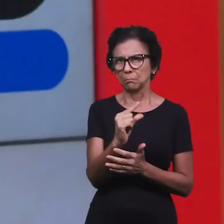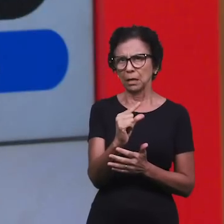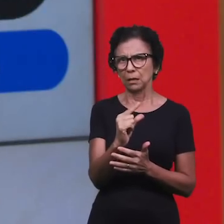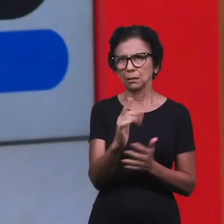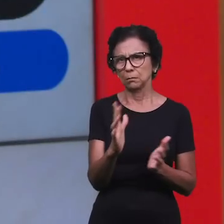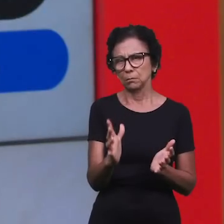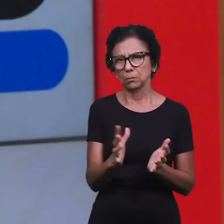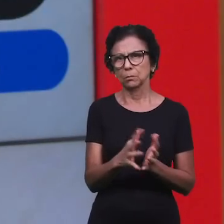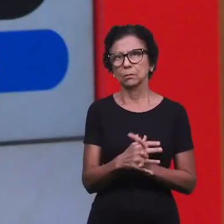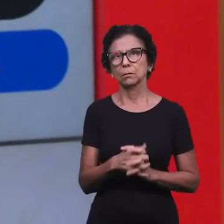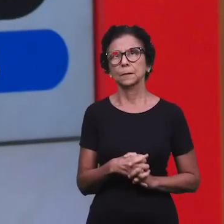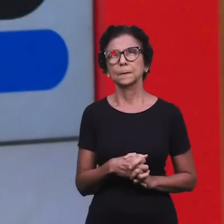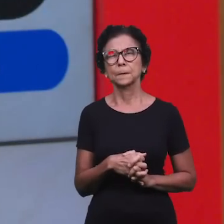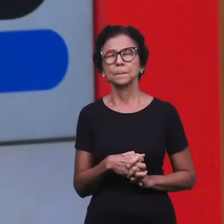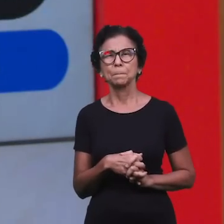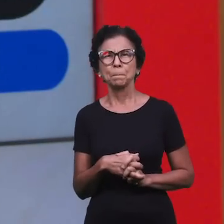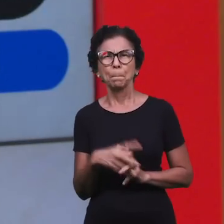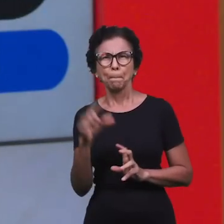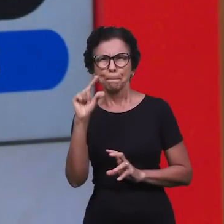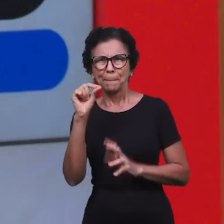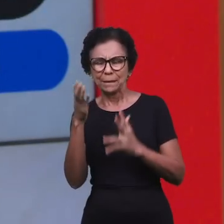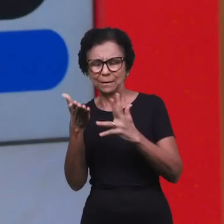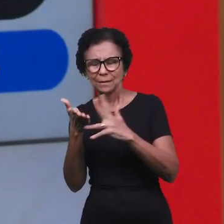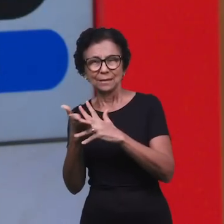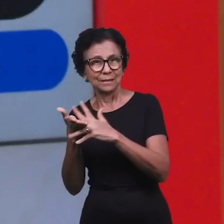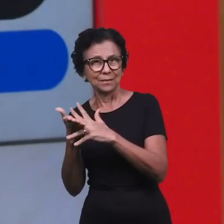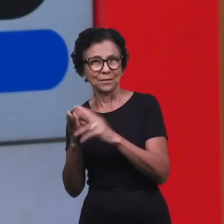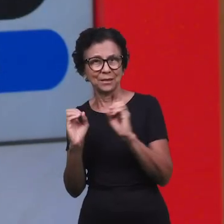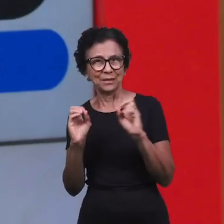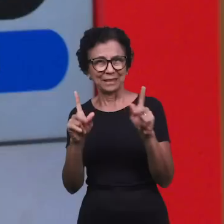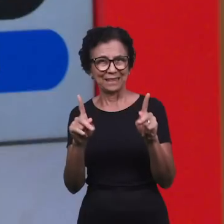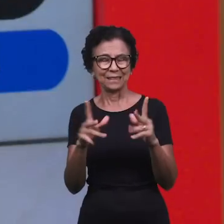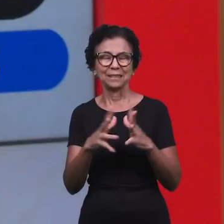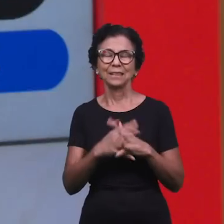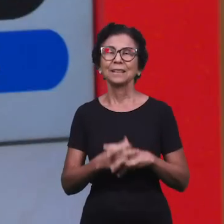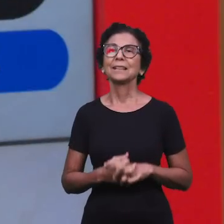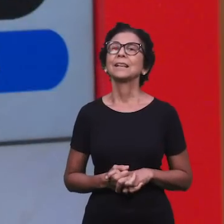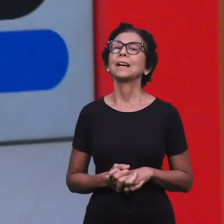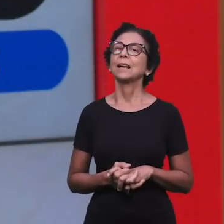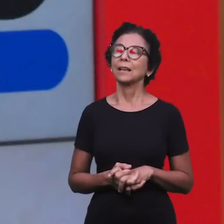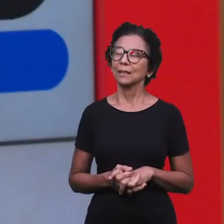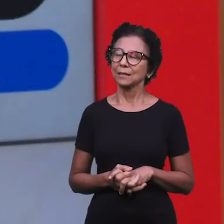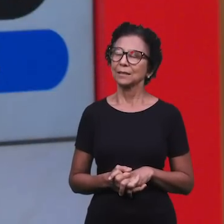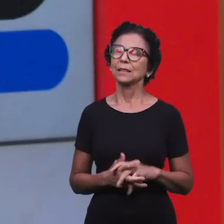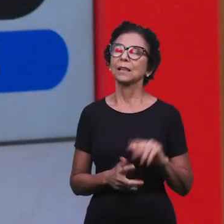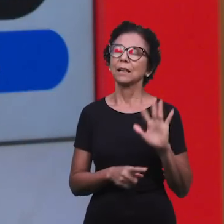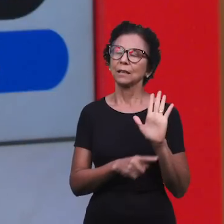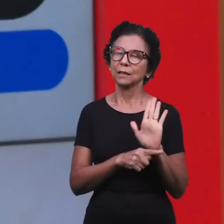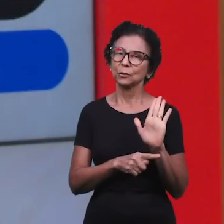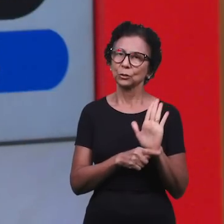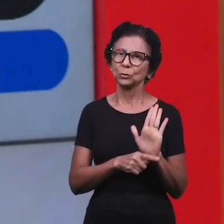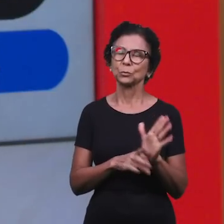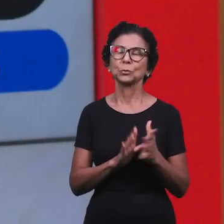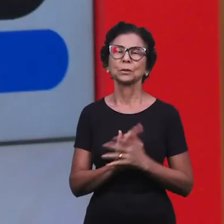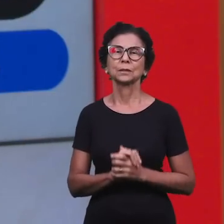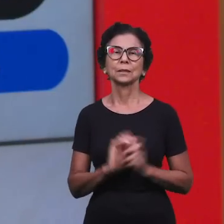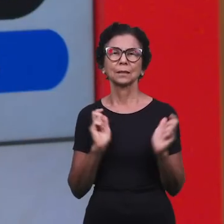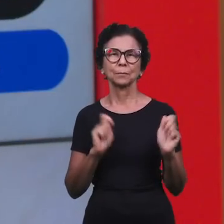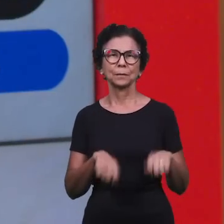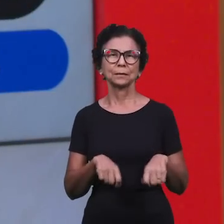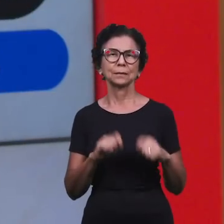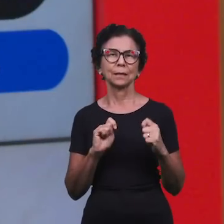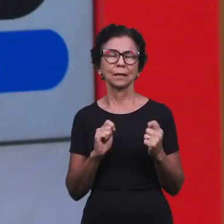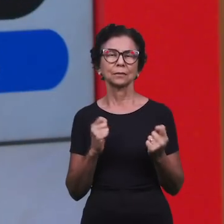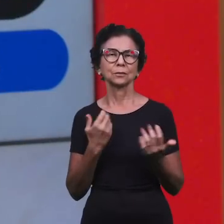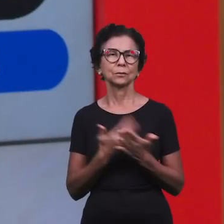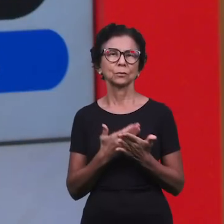um bloco de estudos e um pequeno intervalo, tudo bem? Isso também te ajuda a ter mais eficiência nos